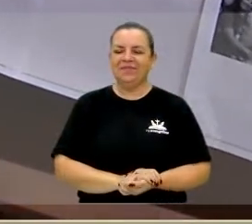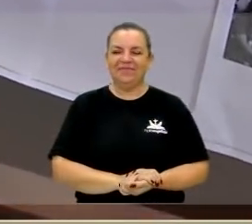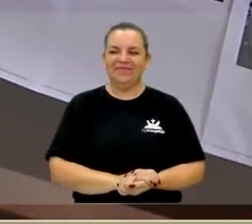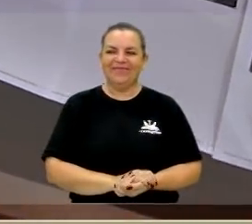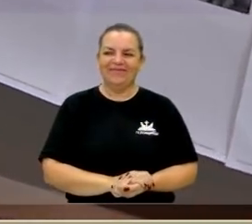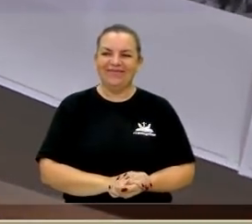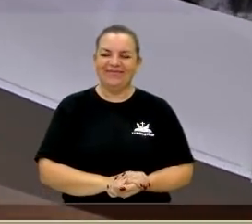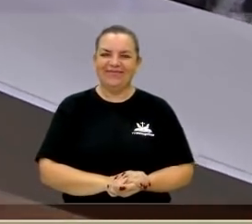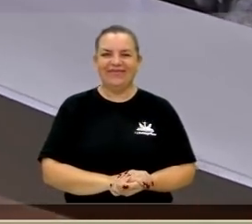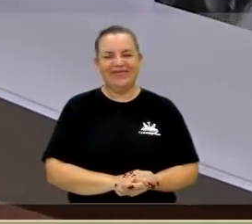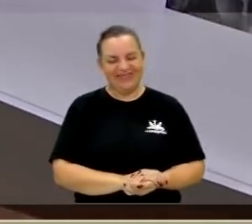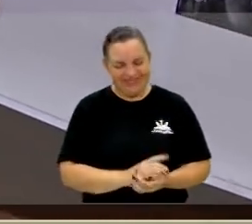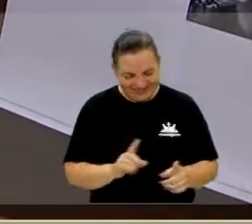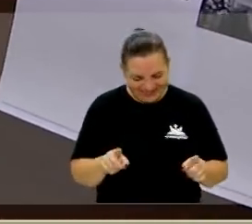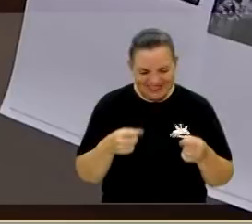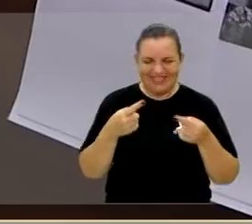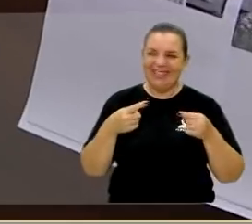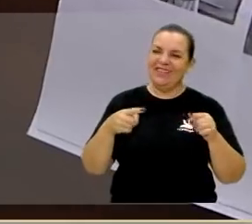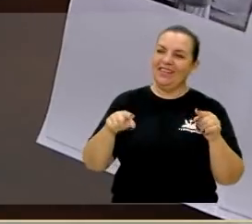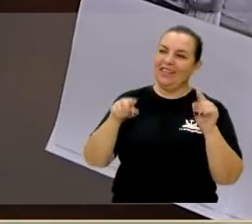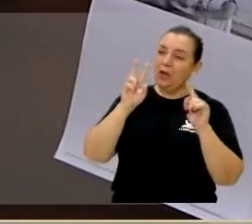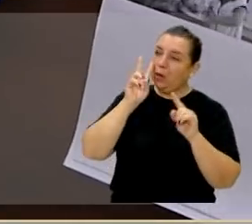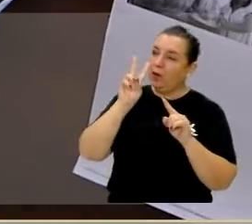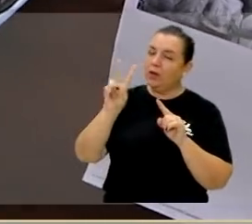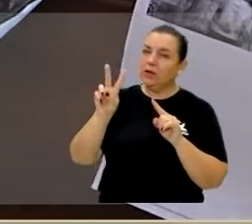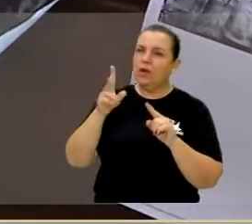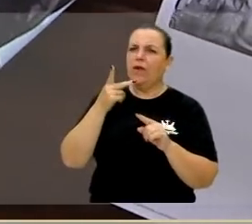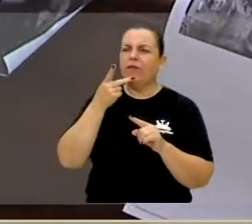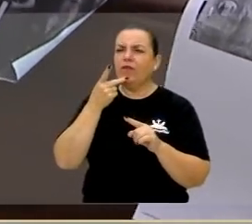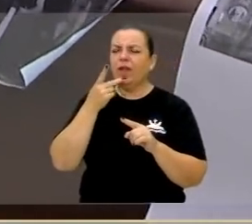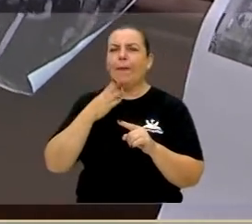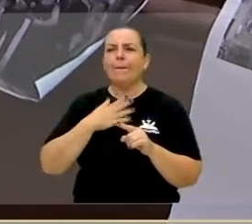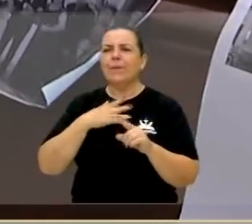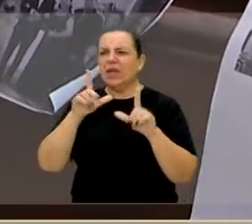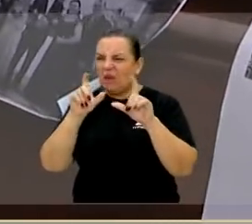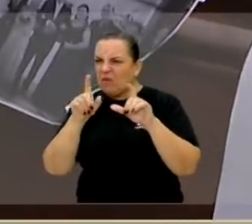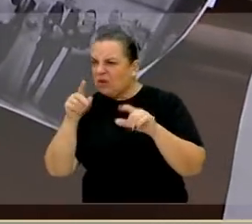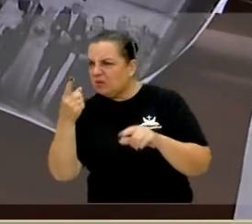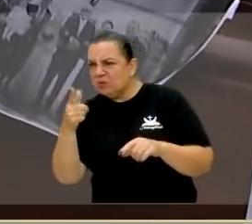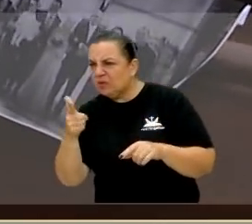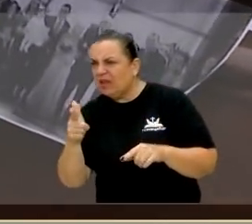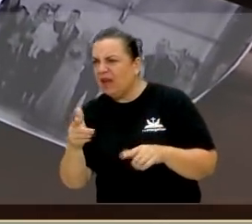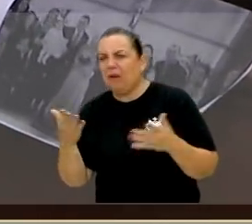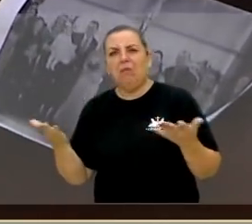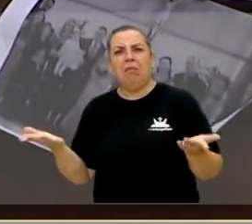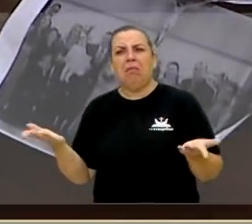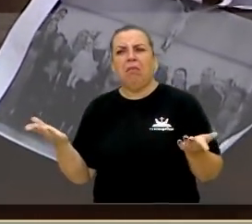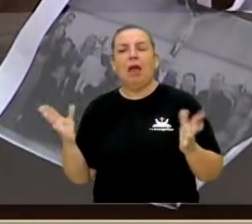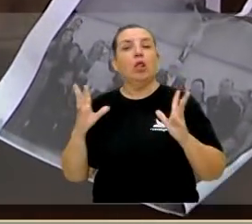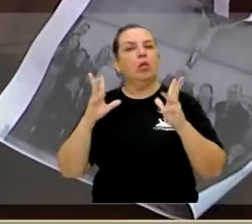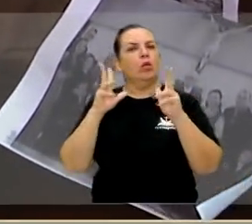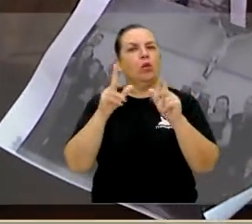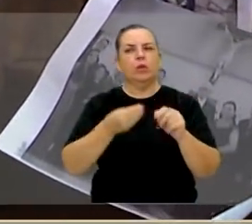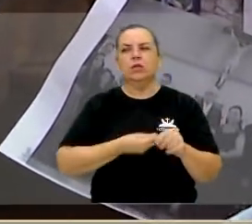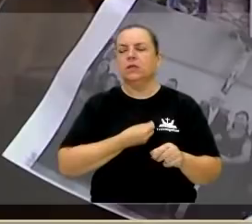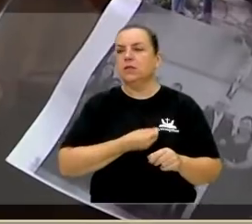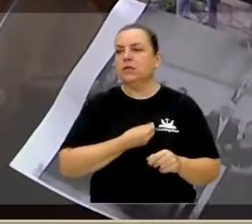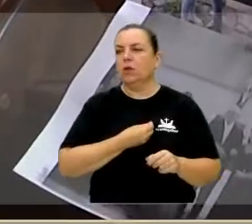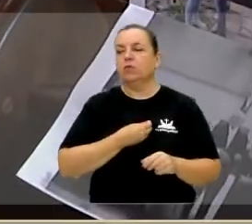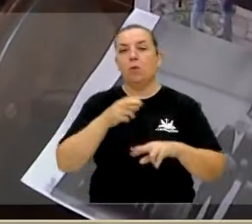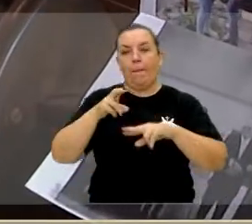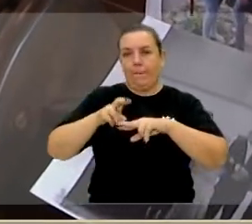Então canta comigo mais uma vez, olhando para, você vai dizer: minha foto não está aí. Todas estão ou nos